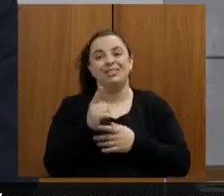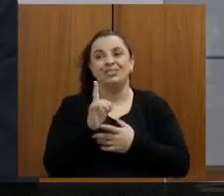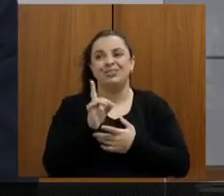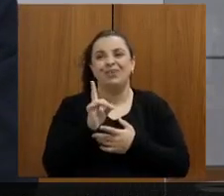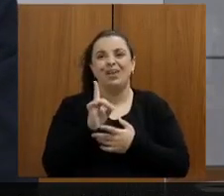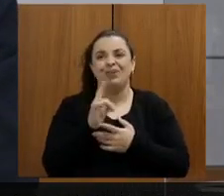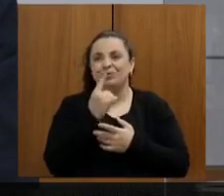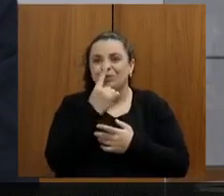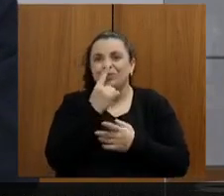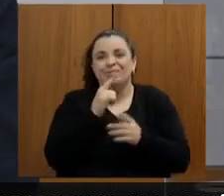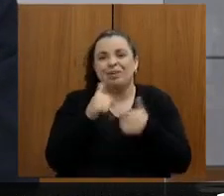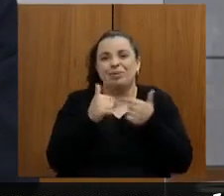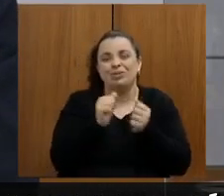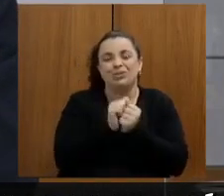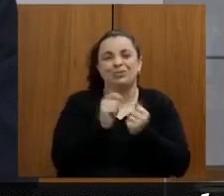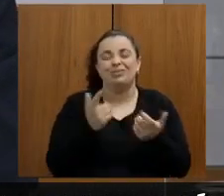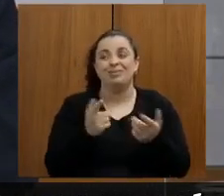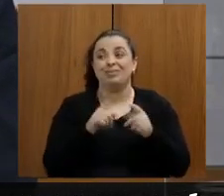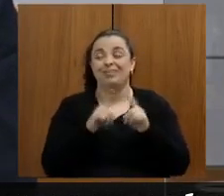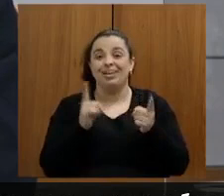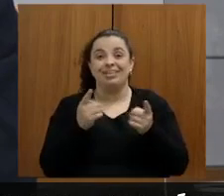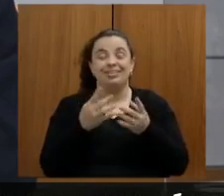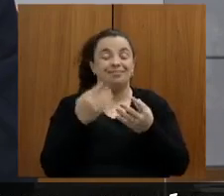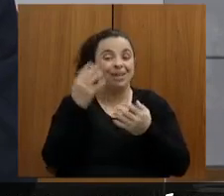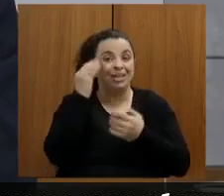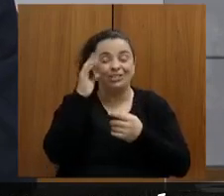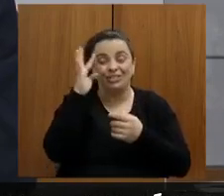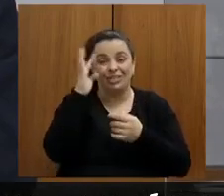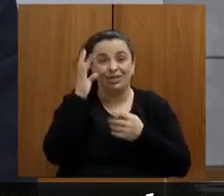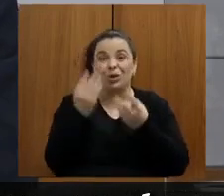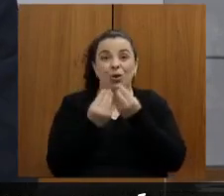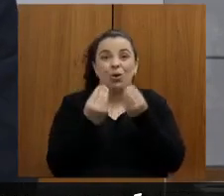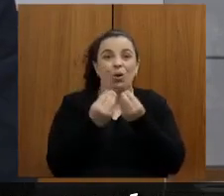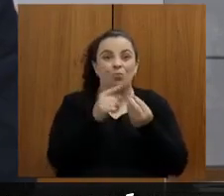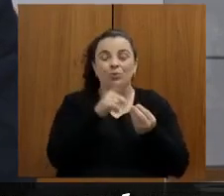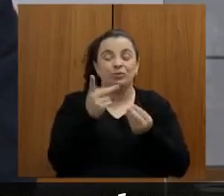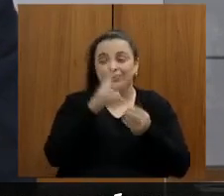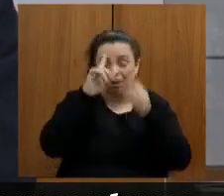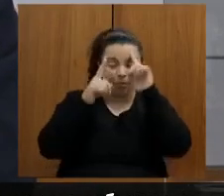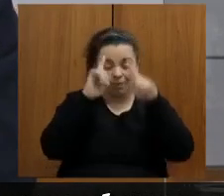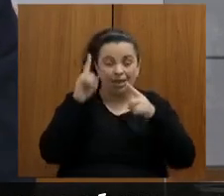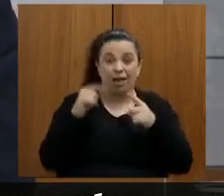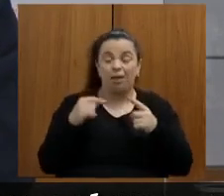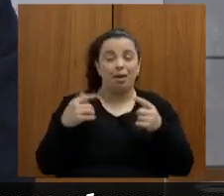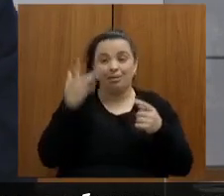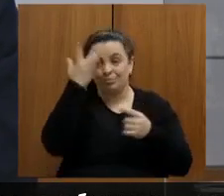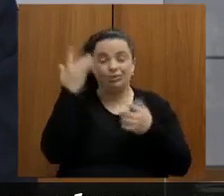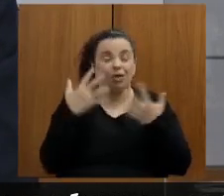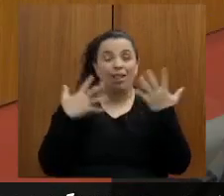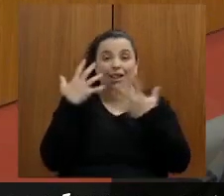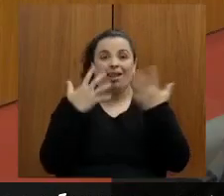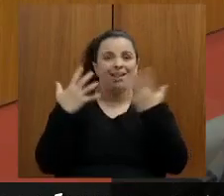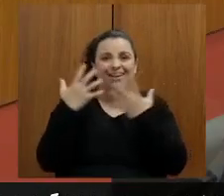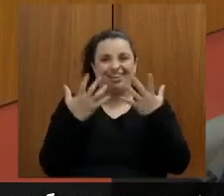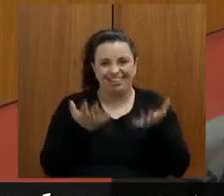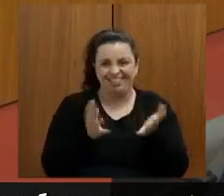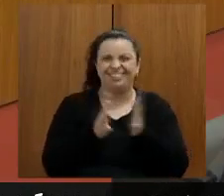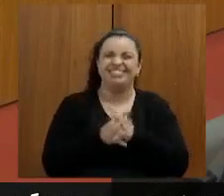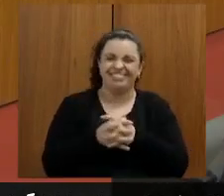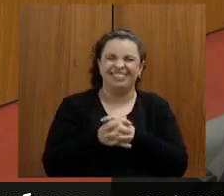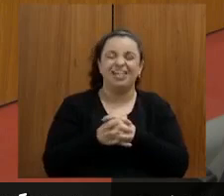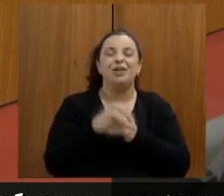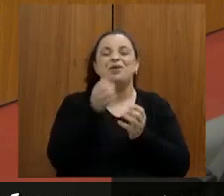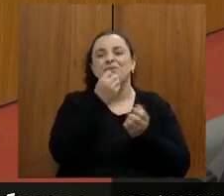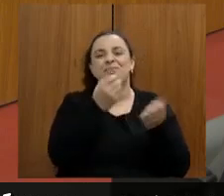nasceu ninguém aguentar né gente toda a trabalheira doida para todo mundo né comando vamos na brincadeira não é muito